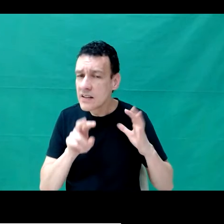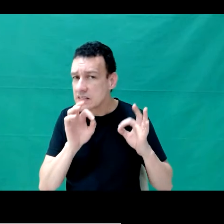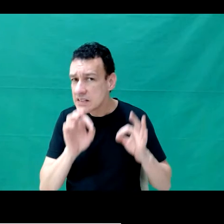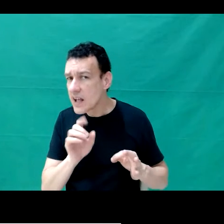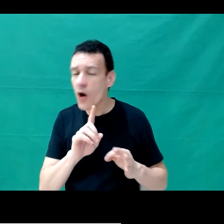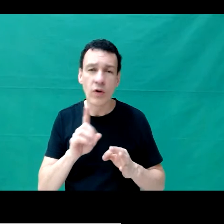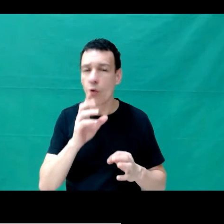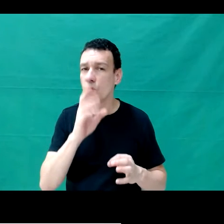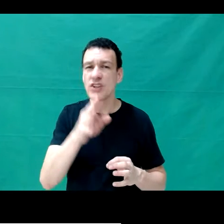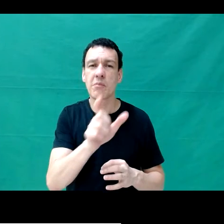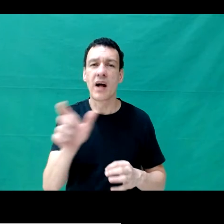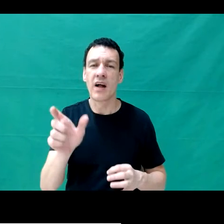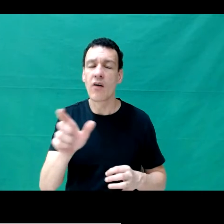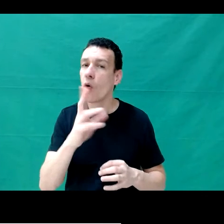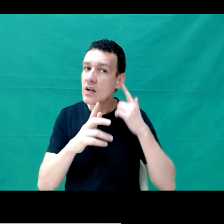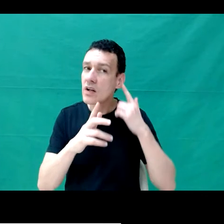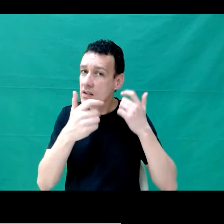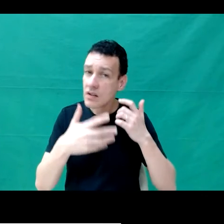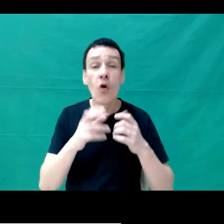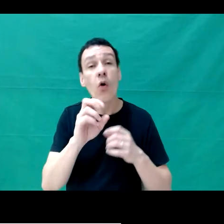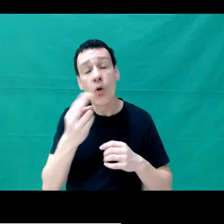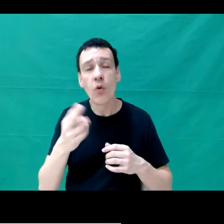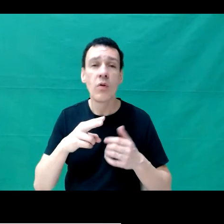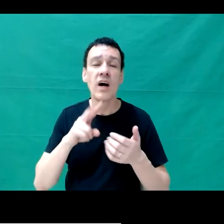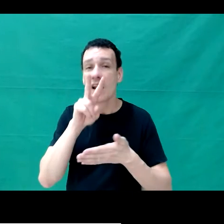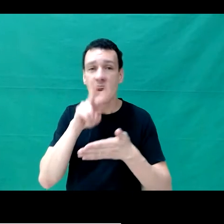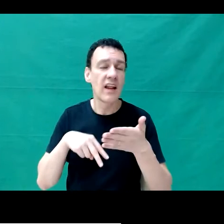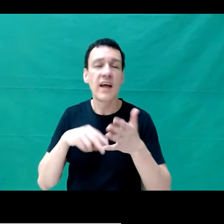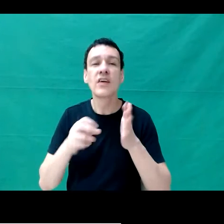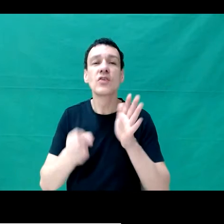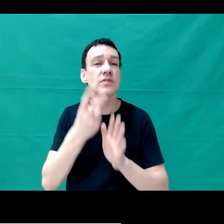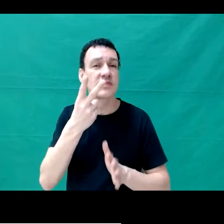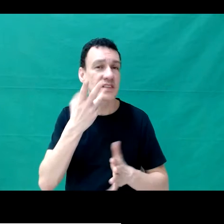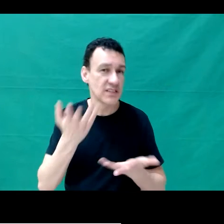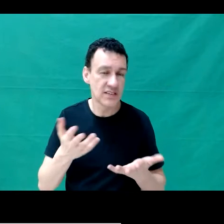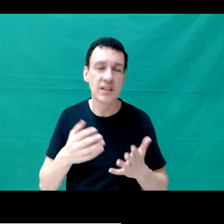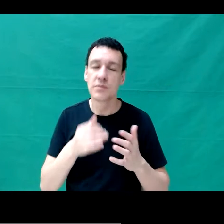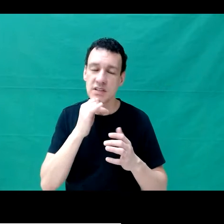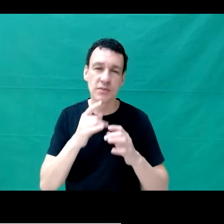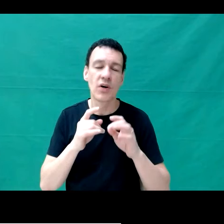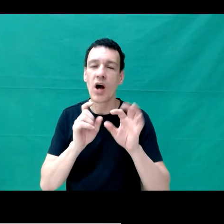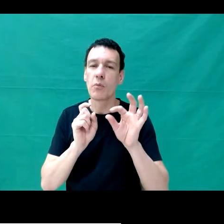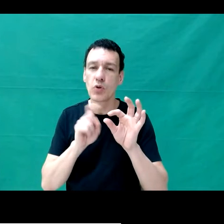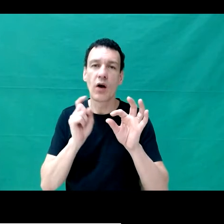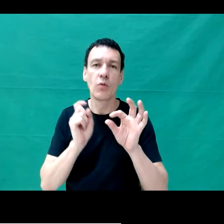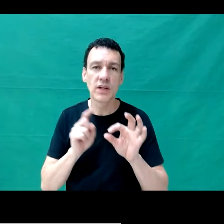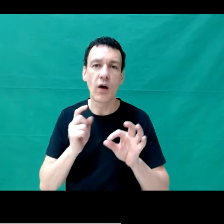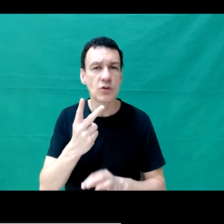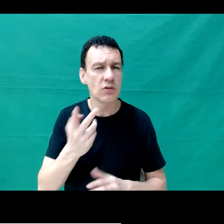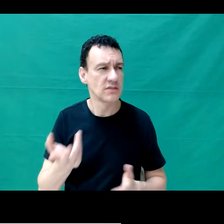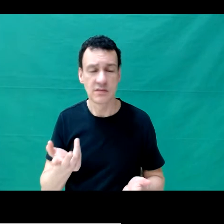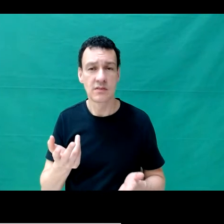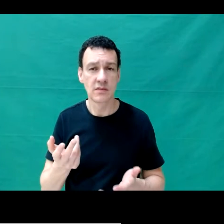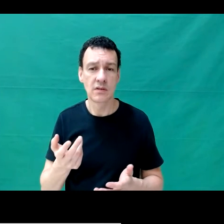estão sendo lidos com redundância, né, se ele lê, por exemplo, duas vezes botão, botão, ou se ele lê duas vezes